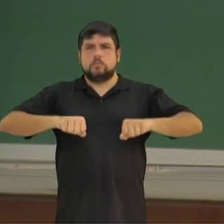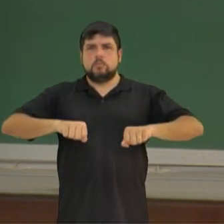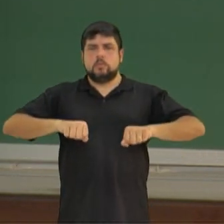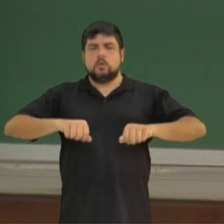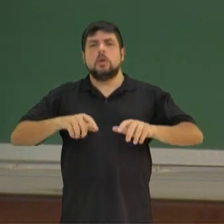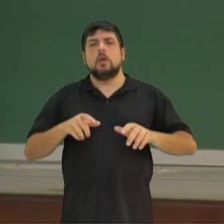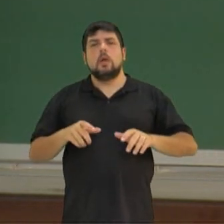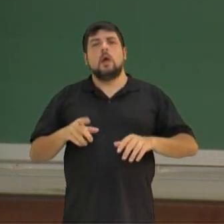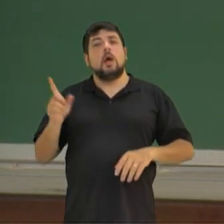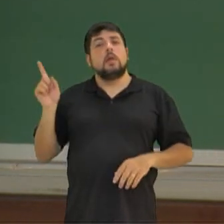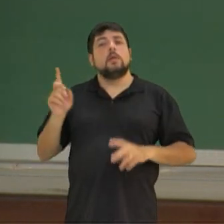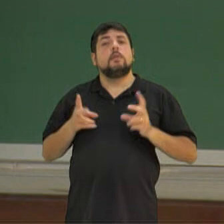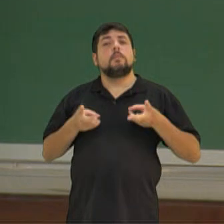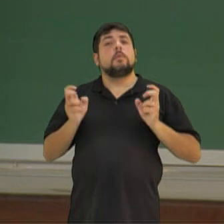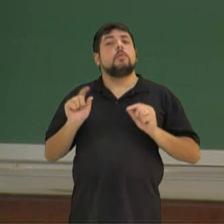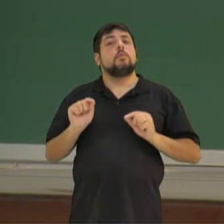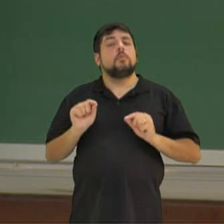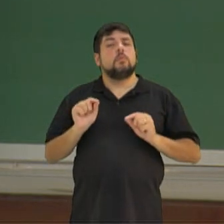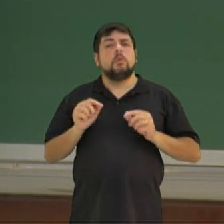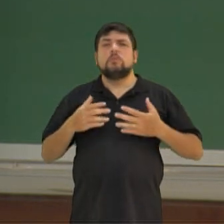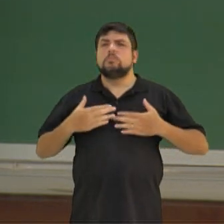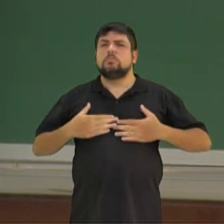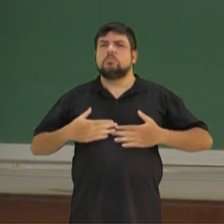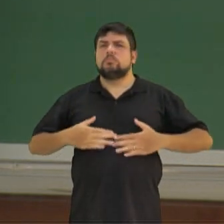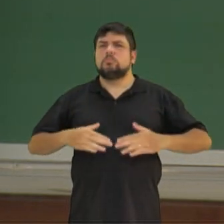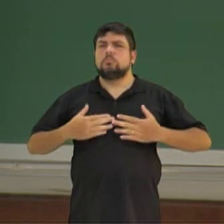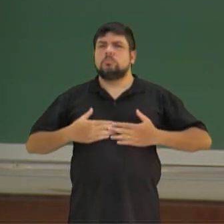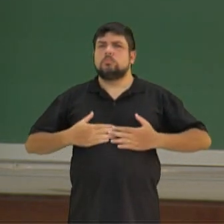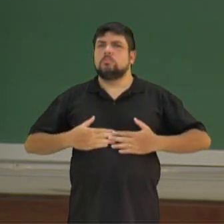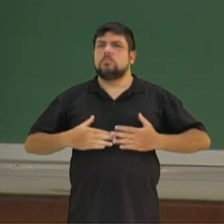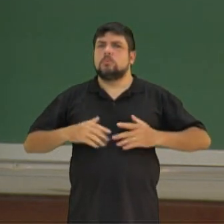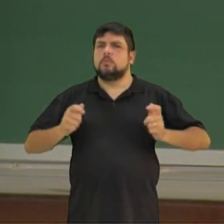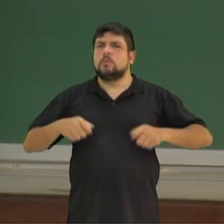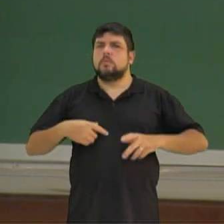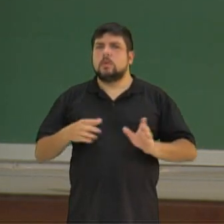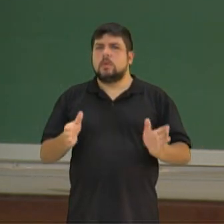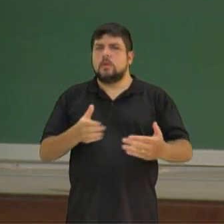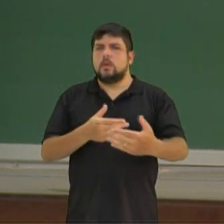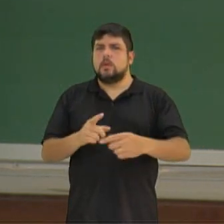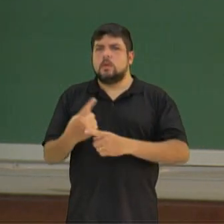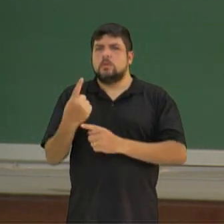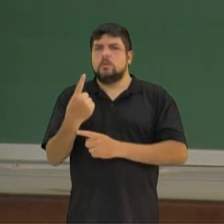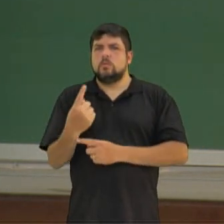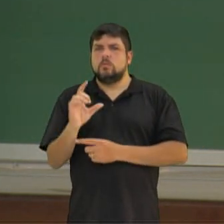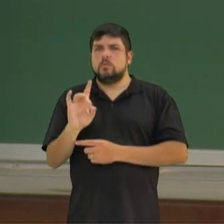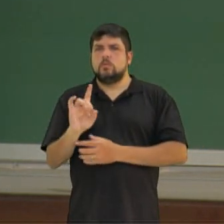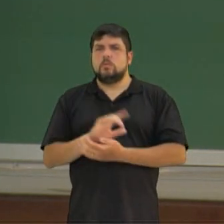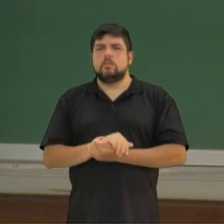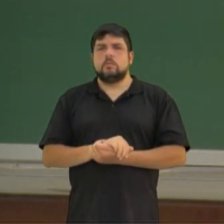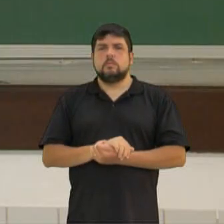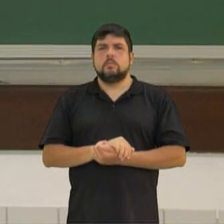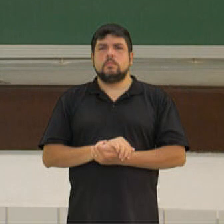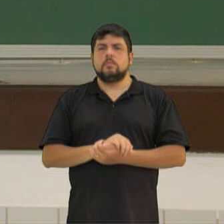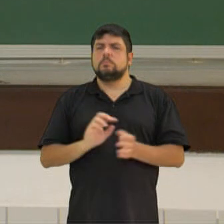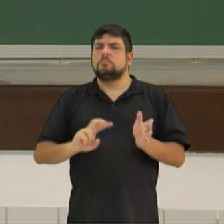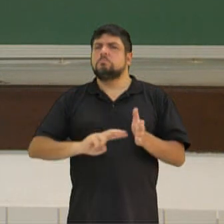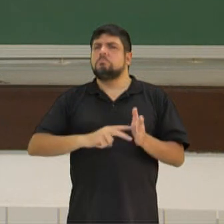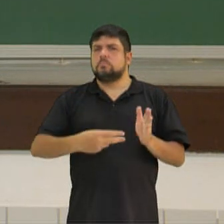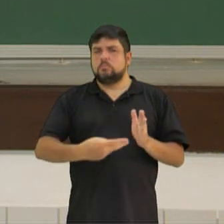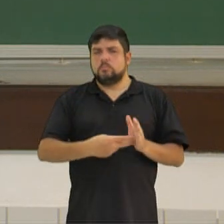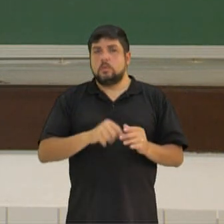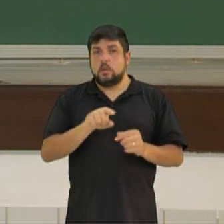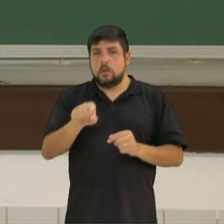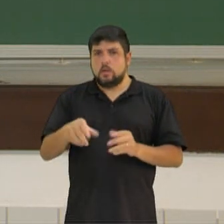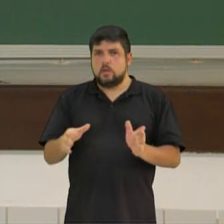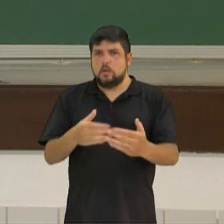a gente já vê que está mais tranquilo para empurrar. E a gente percebe que só tem um caixote, ou seja, né, a